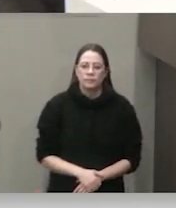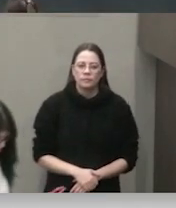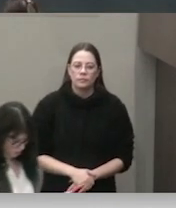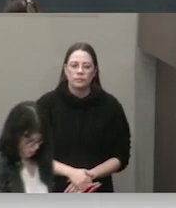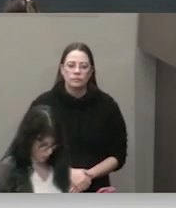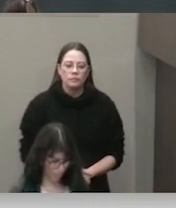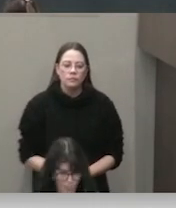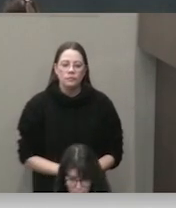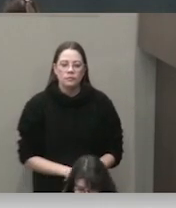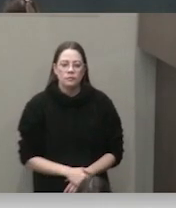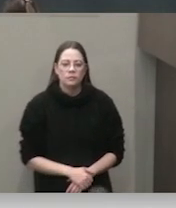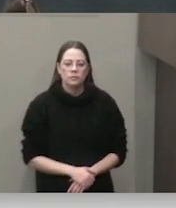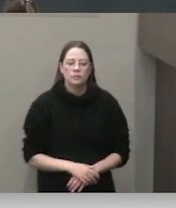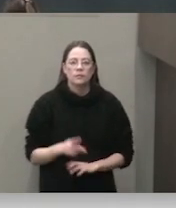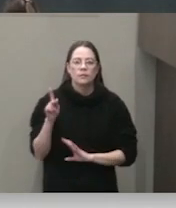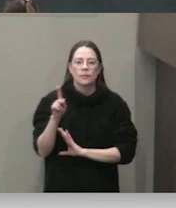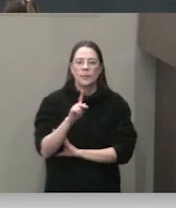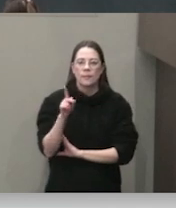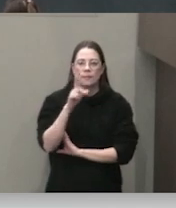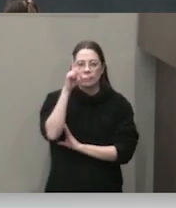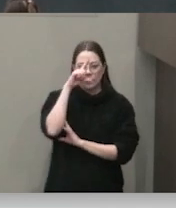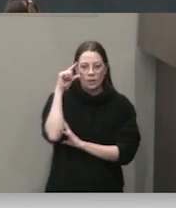Obrigado, vereadora Marina. Professora Regina.